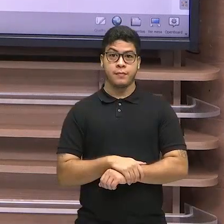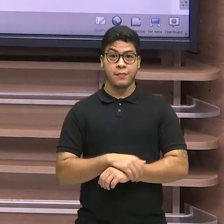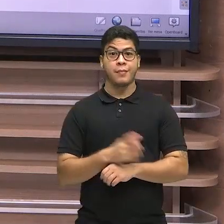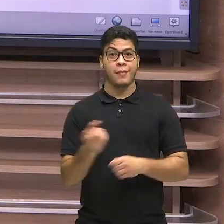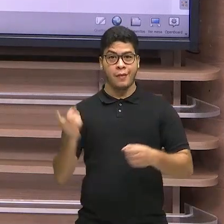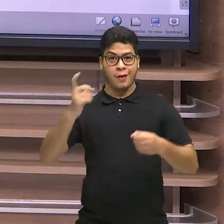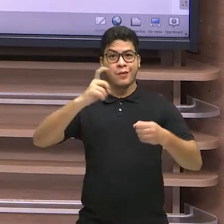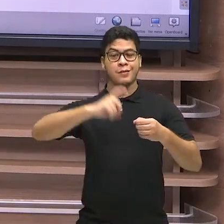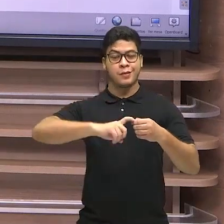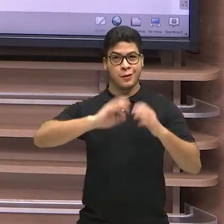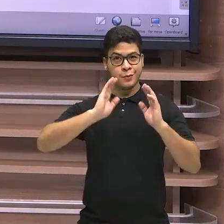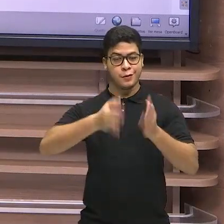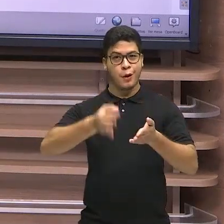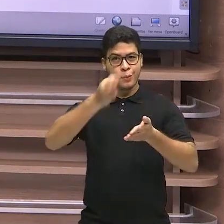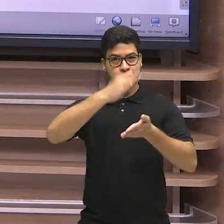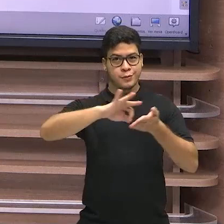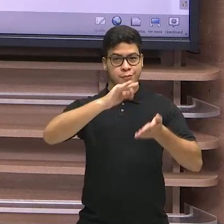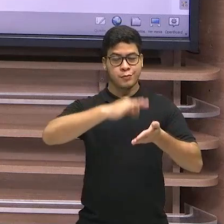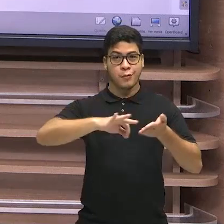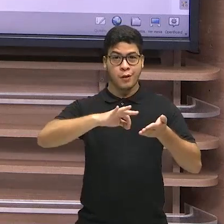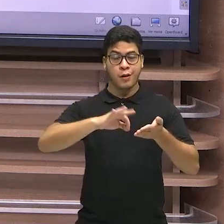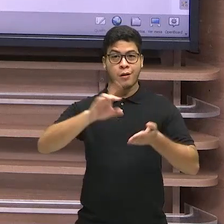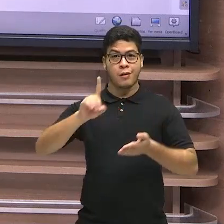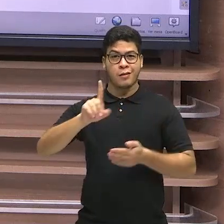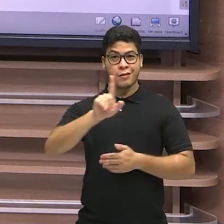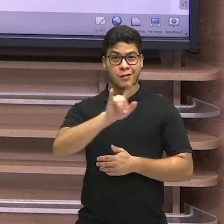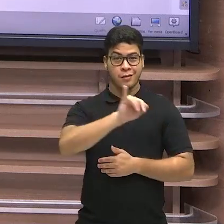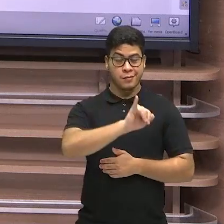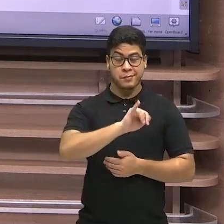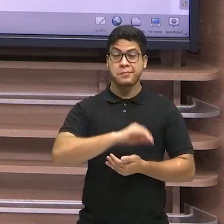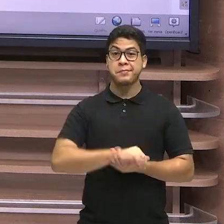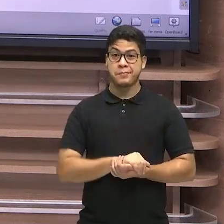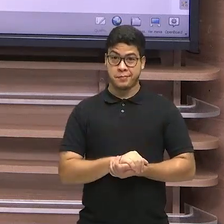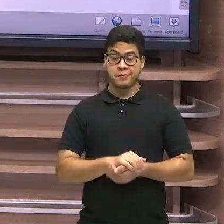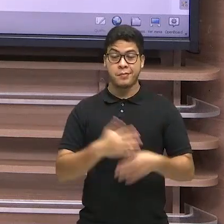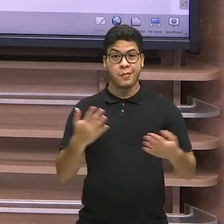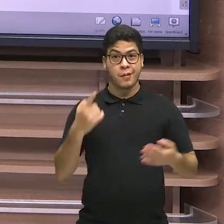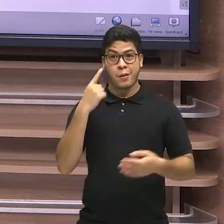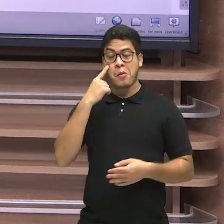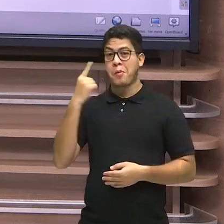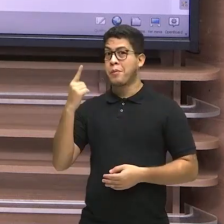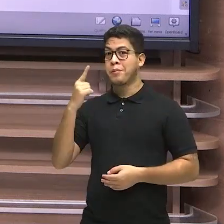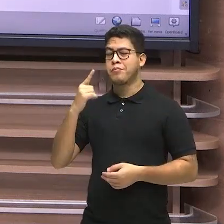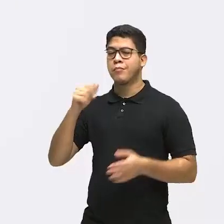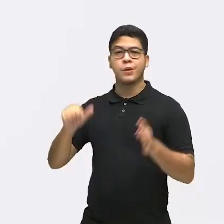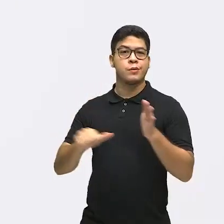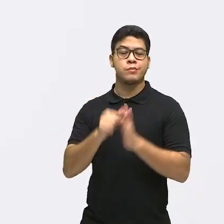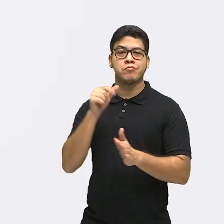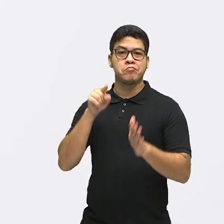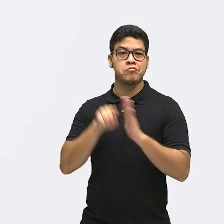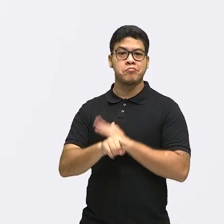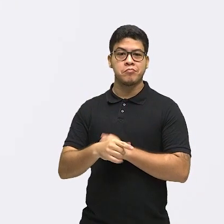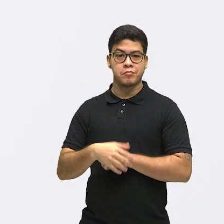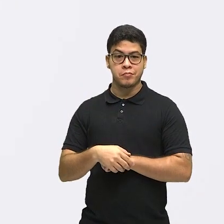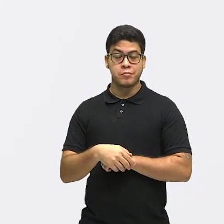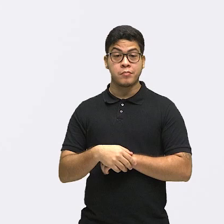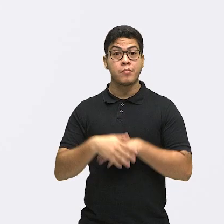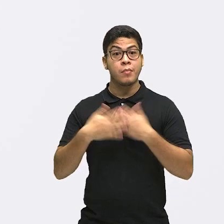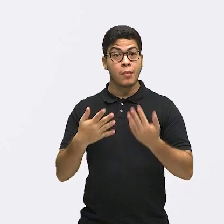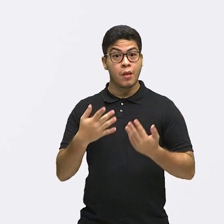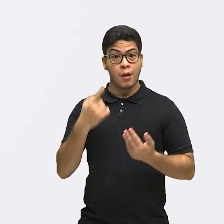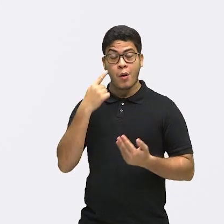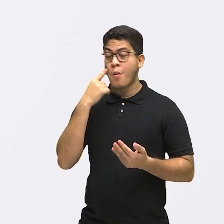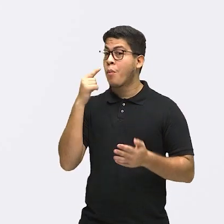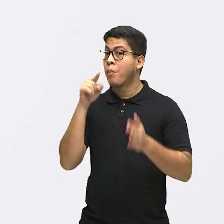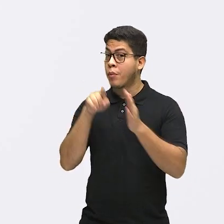Estamos de volta para corrigir aí a nossa dinâmica local interativa. Então vamos lá para a nossa primeira questão? Na primeira questão eu perguntei